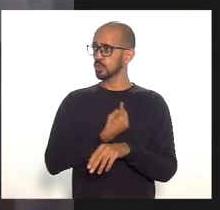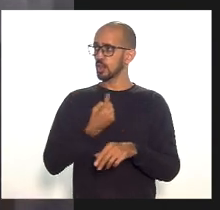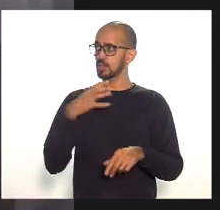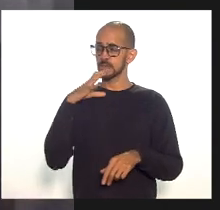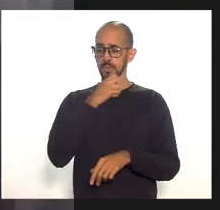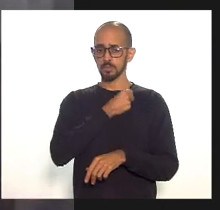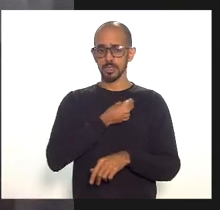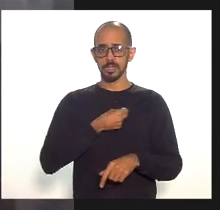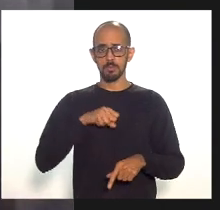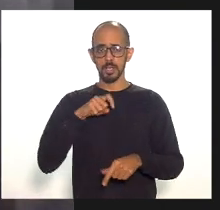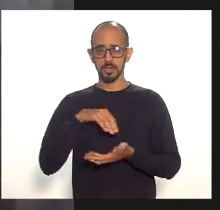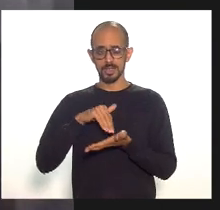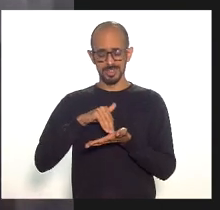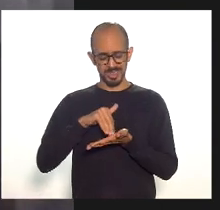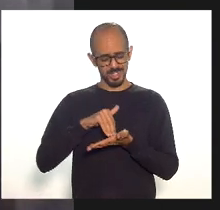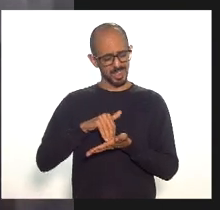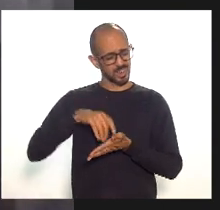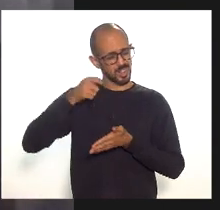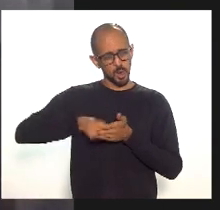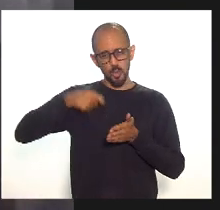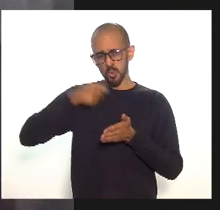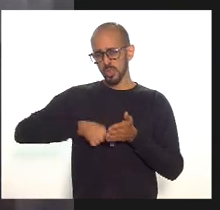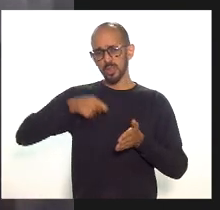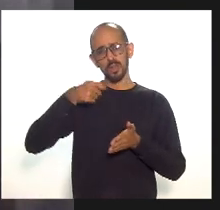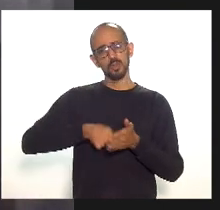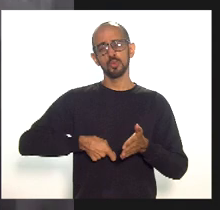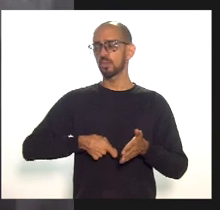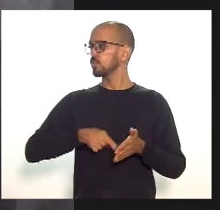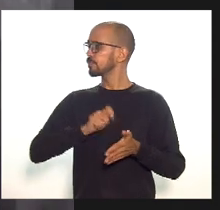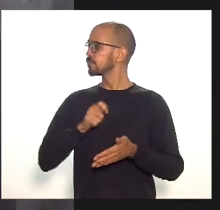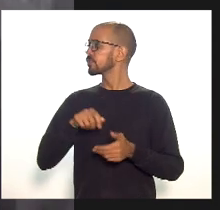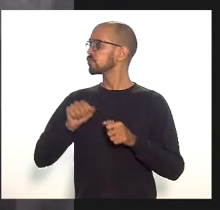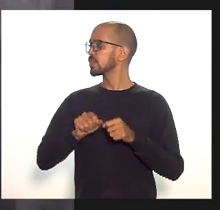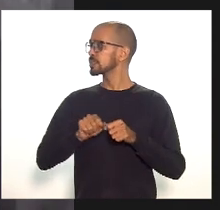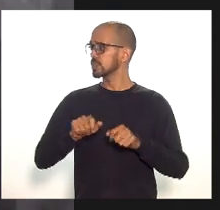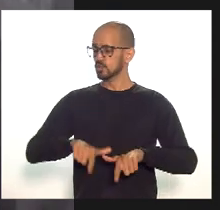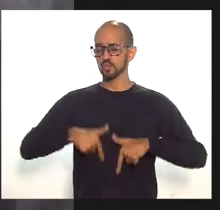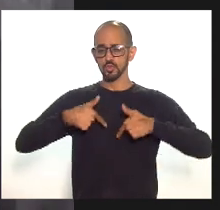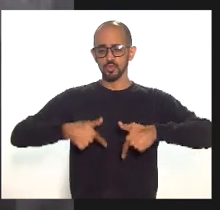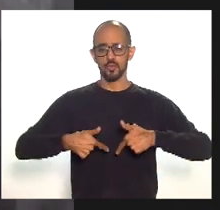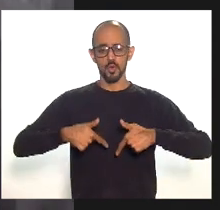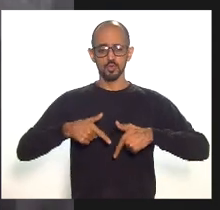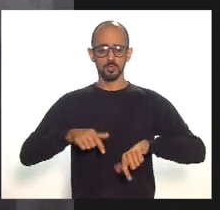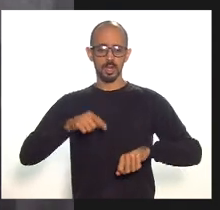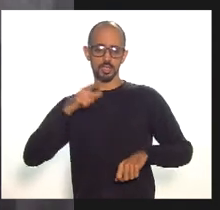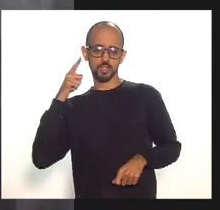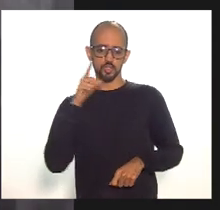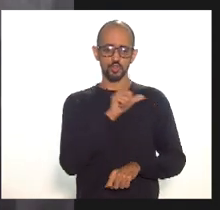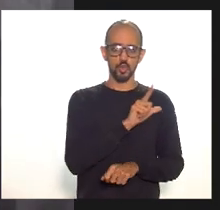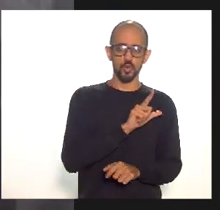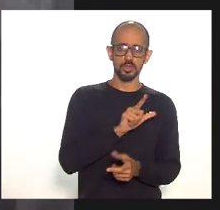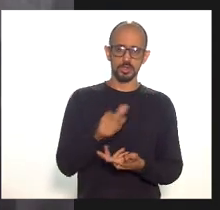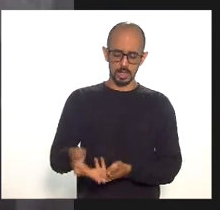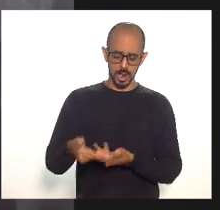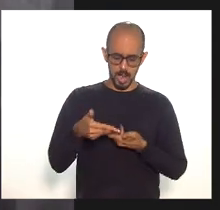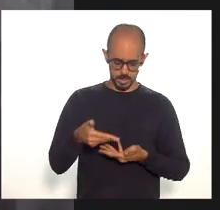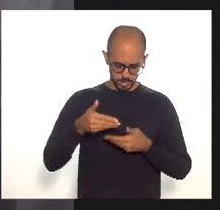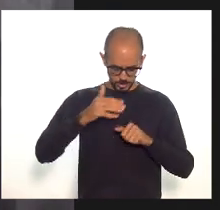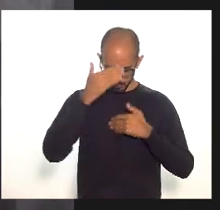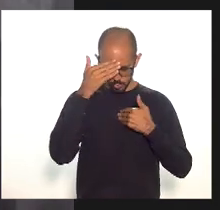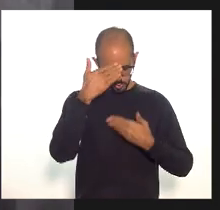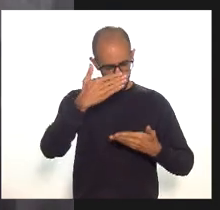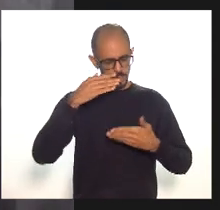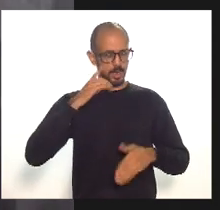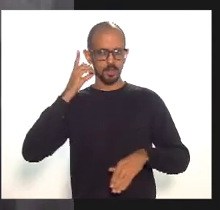que a secretaria está se empenhando, mobilizando, fazendo todos os esforços para que a gente possa ter condição de atender. Então, muito